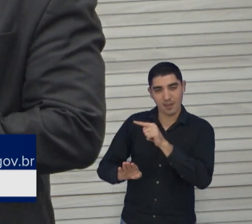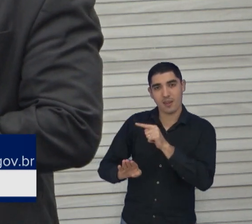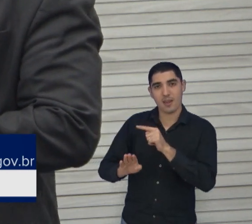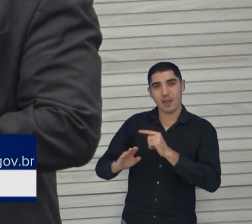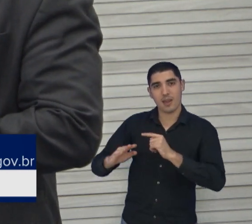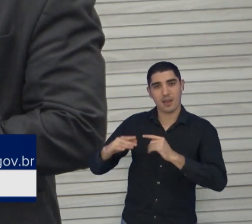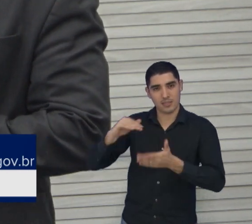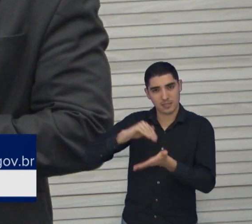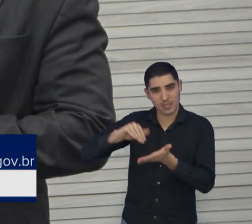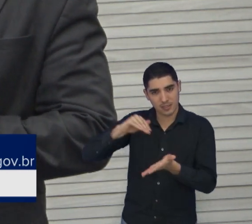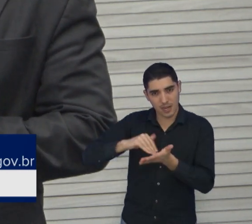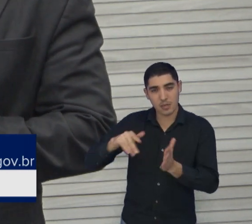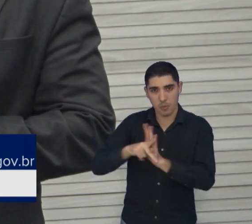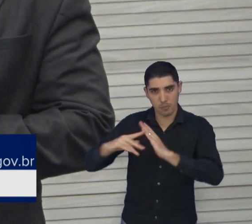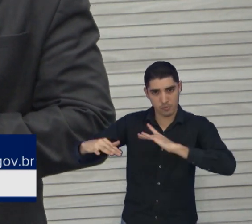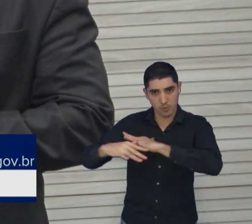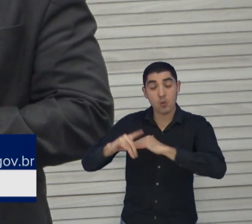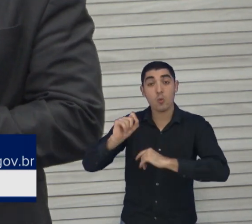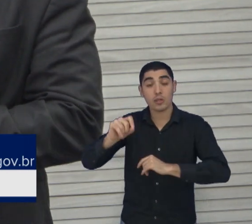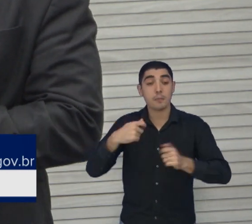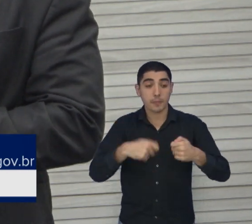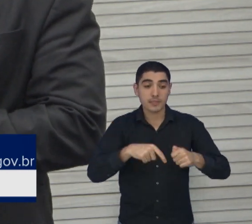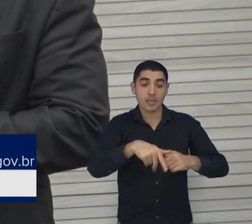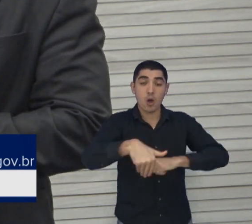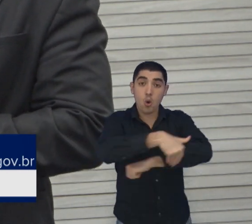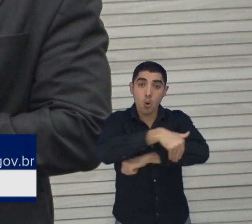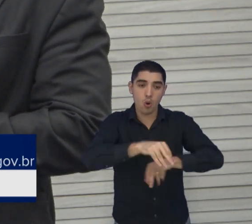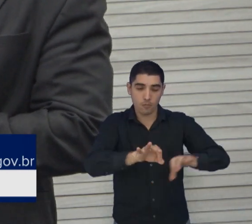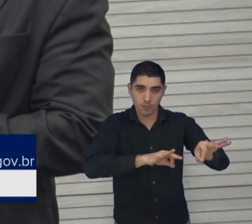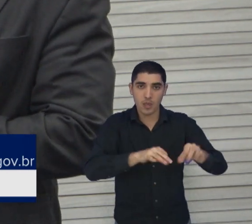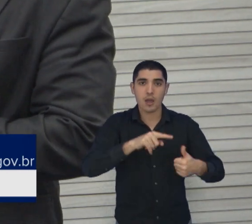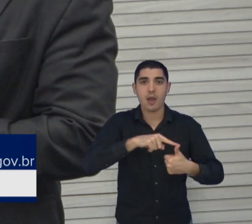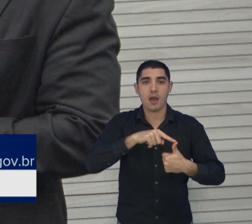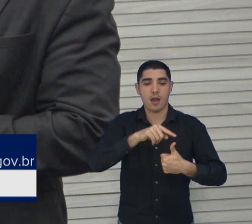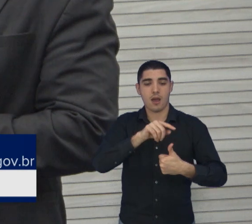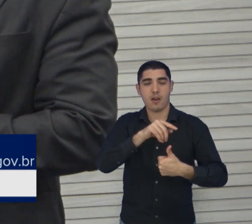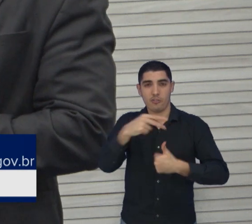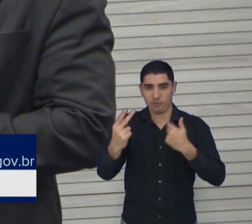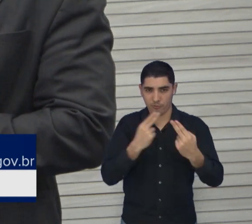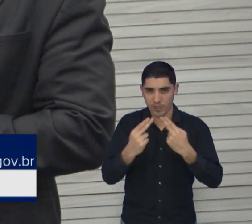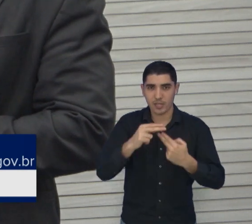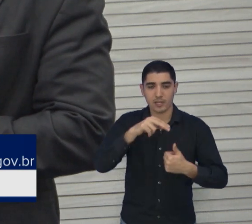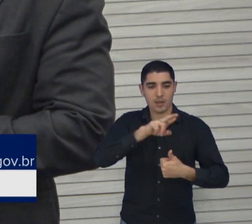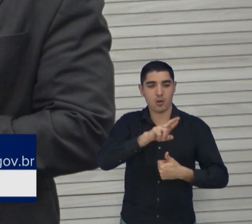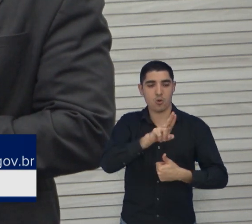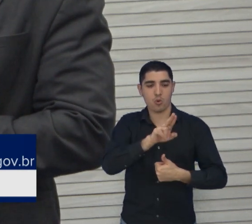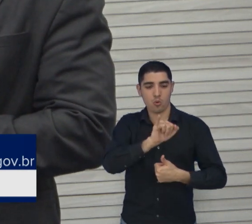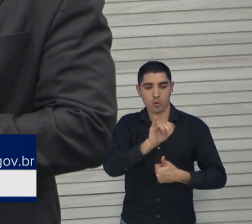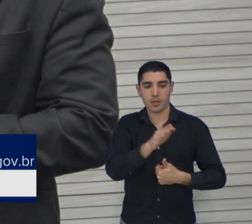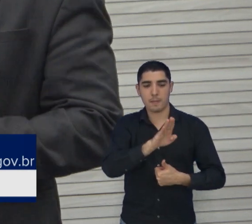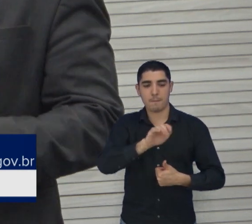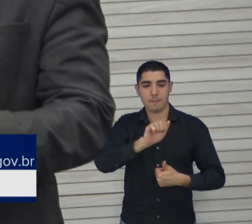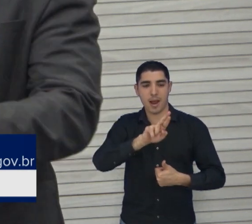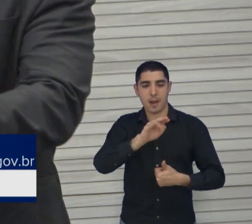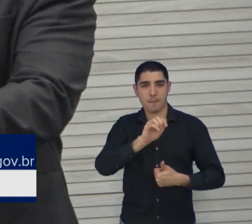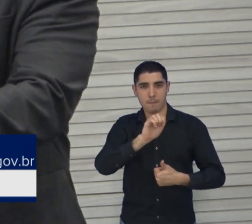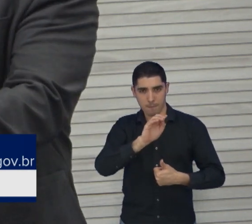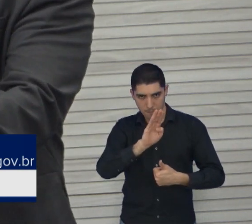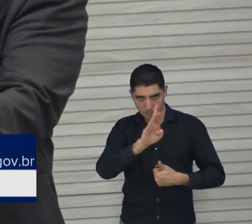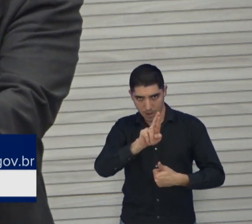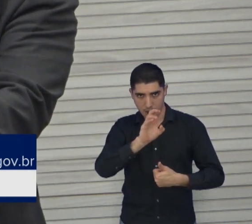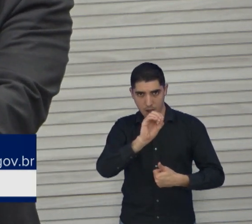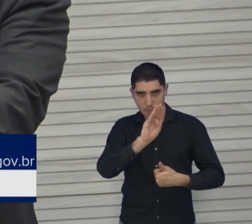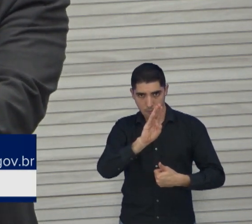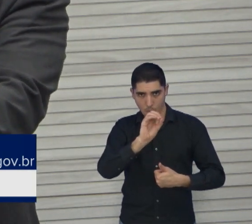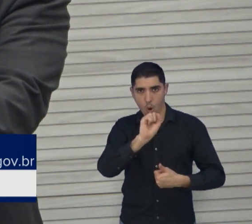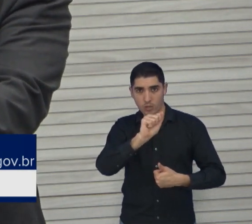faixas de pedestre na rotatória da Alziro Lebron com a Avenida Rui Barbosa do Alto da Ponte. Nós estamos